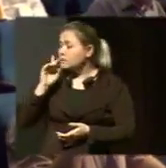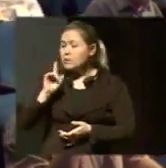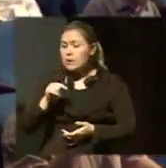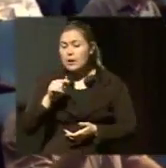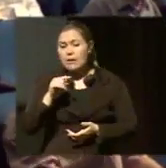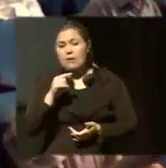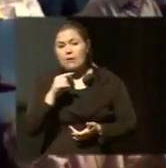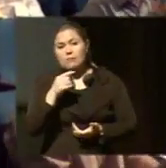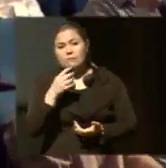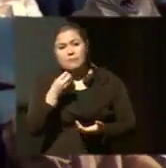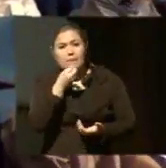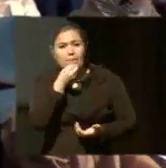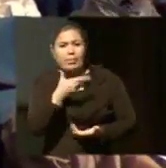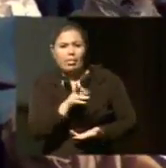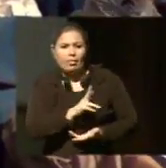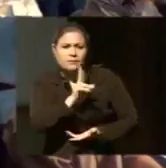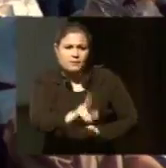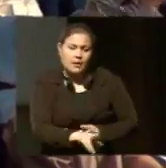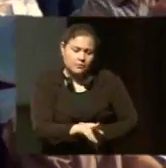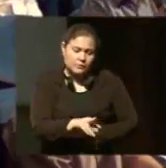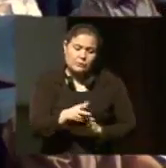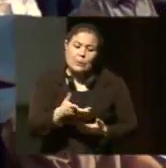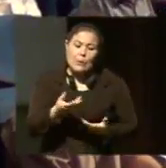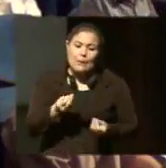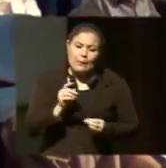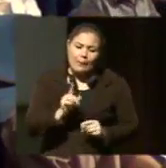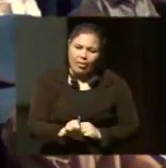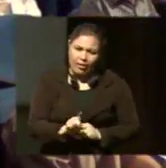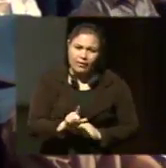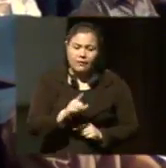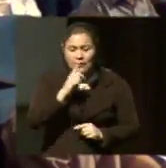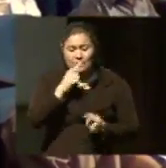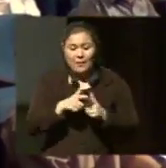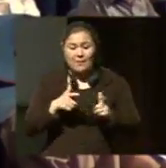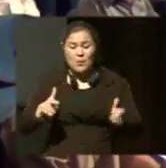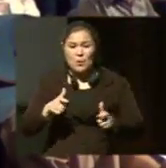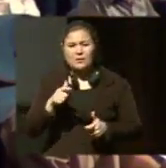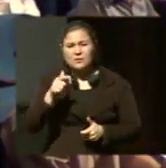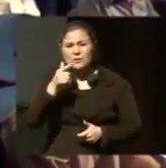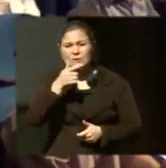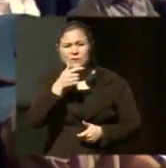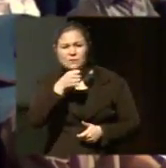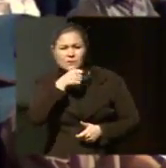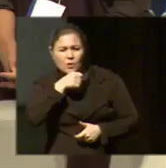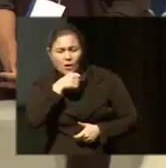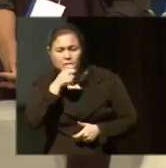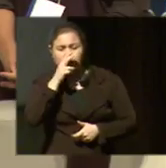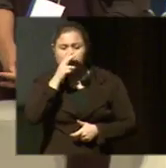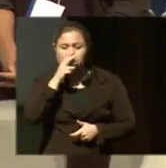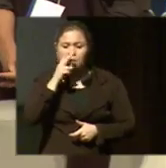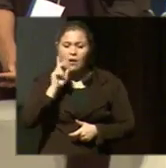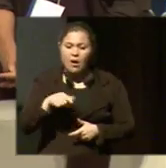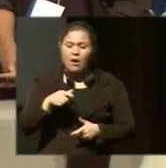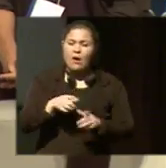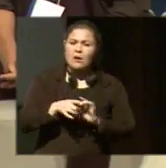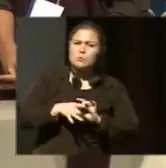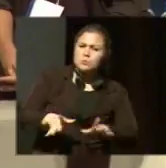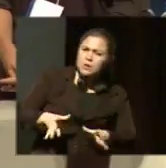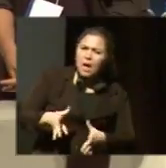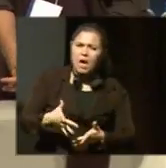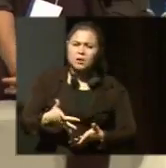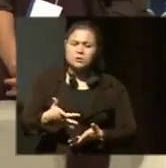como deveriam ser, porque ultimamente a grande maioria dos idosos são bem espontâneos, gostam